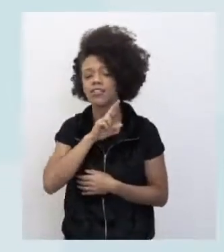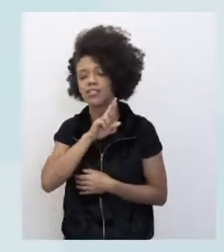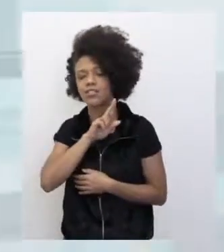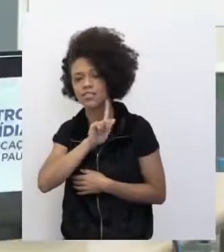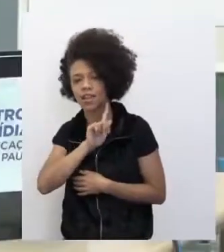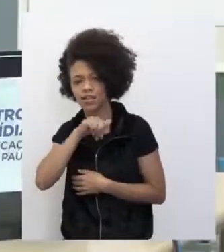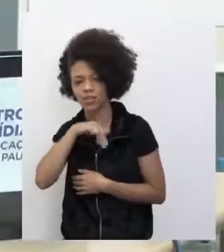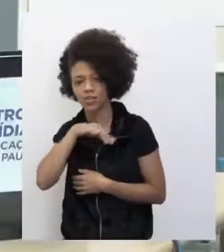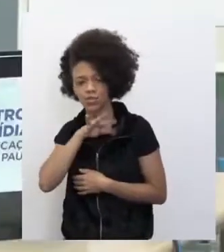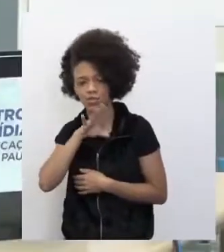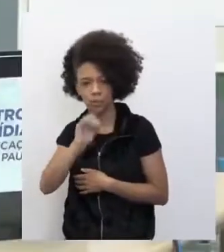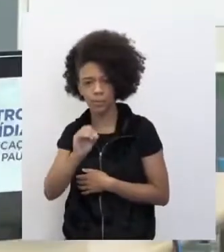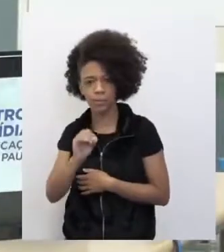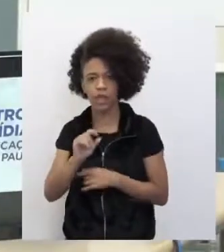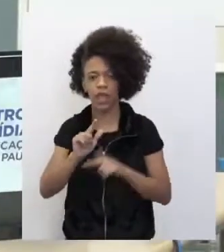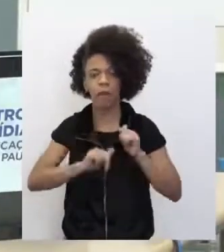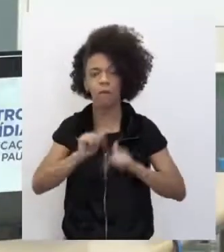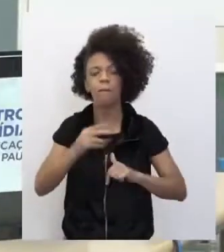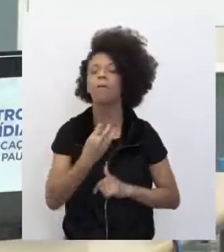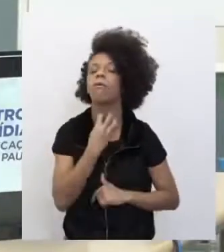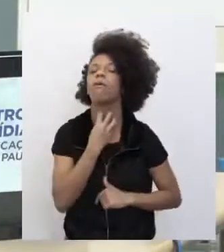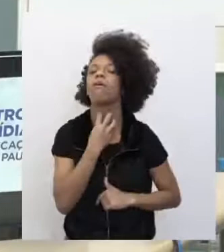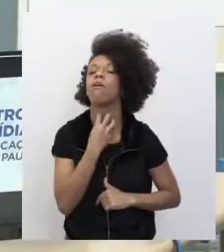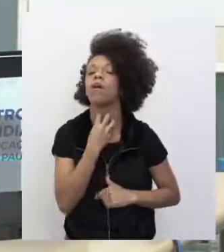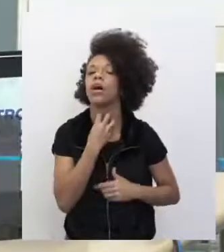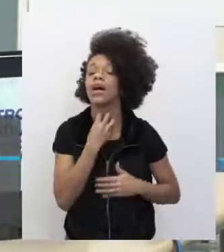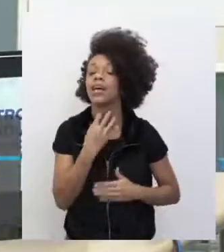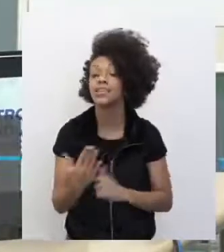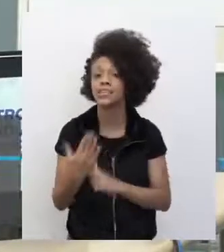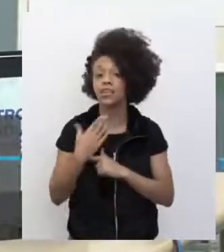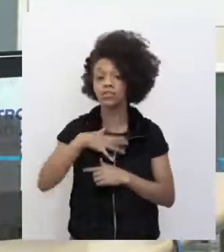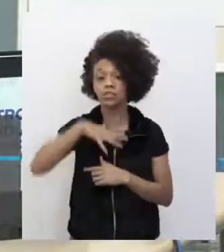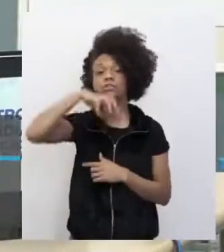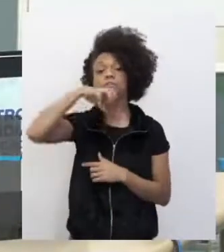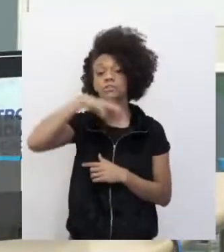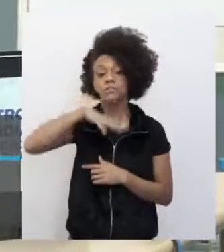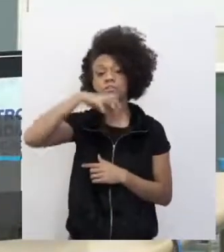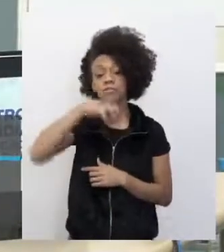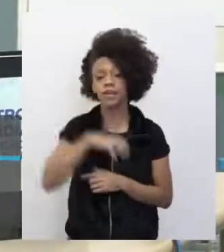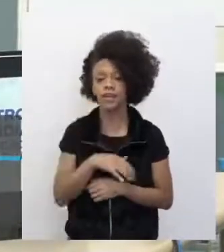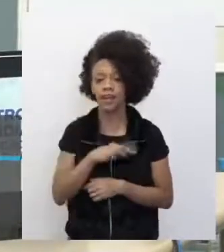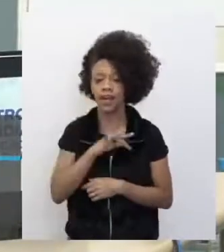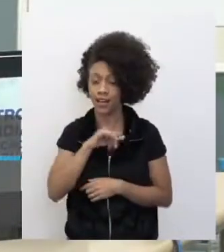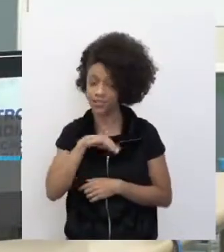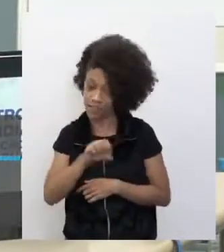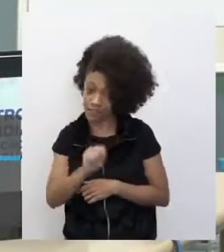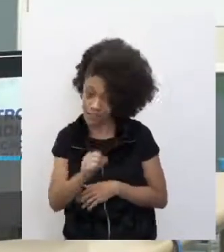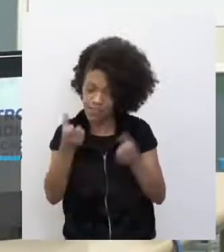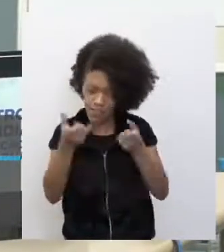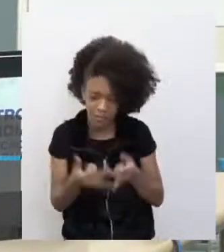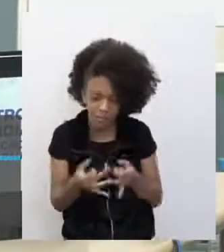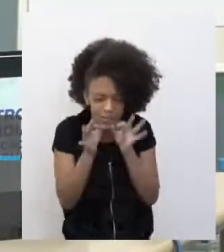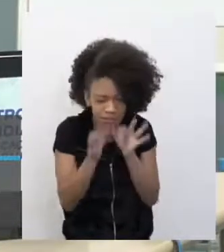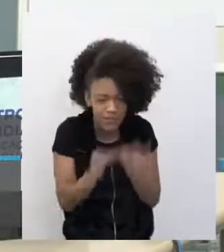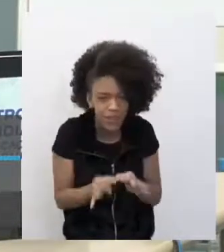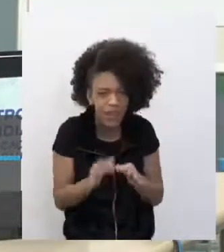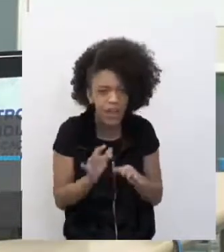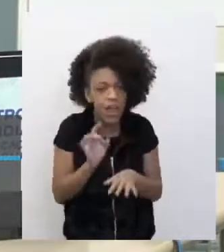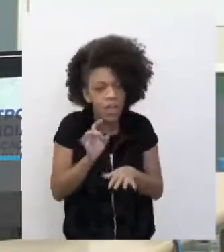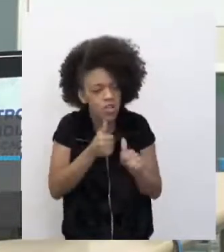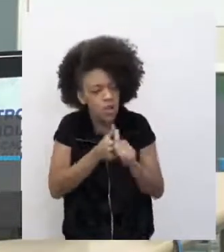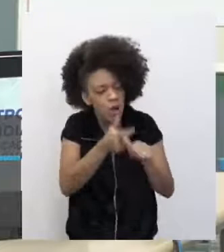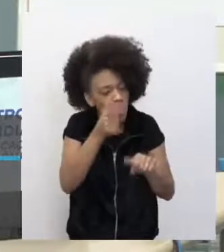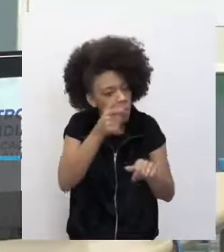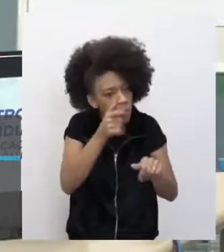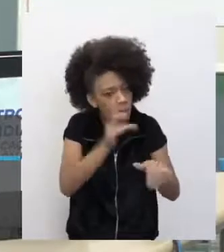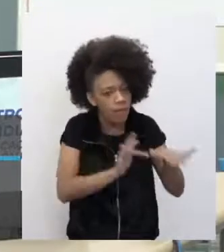que muitas vezes deve ajudá-lo na respiração. Eu não sei, a Thaís vai explicar direitinho quando vocês a seguirem. Vocês podem perguntar a Thaís, ela